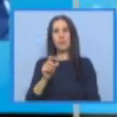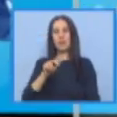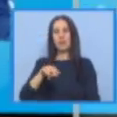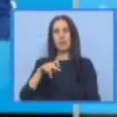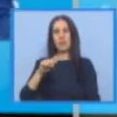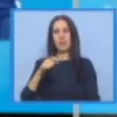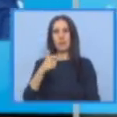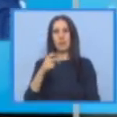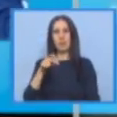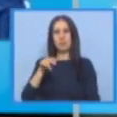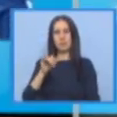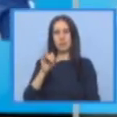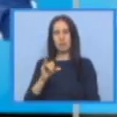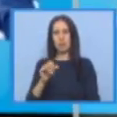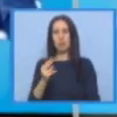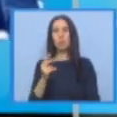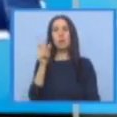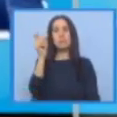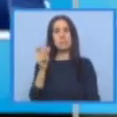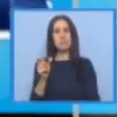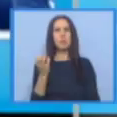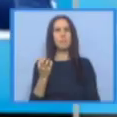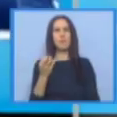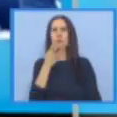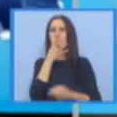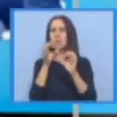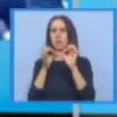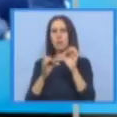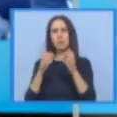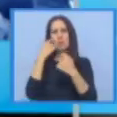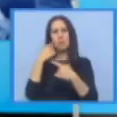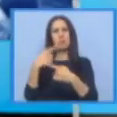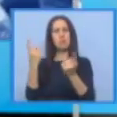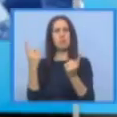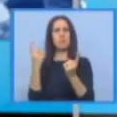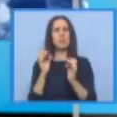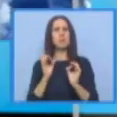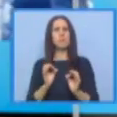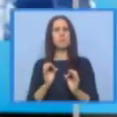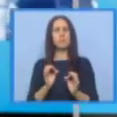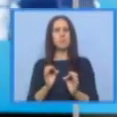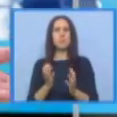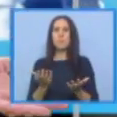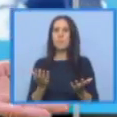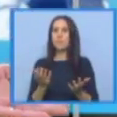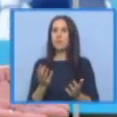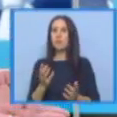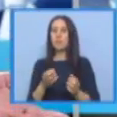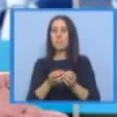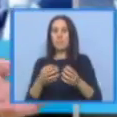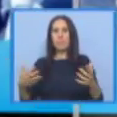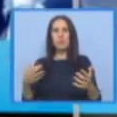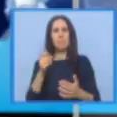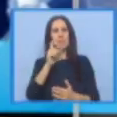que tem construído toda uma narrativa que, no fundo, cada vez mais